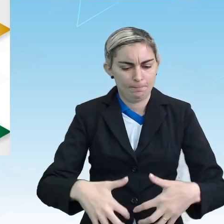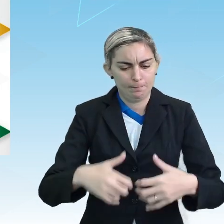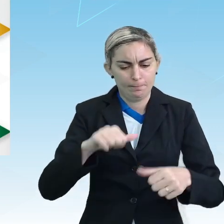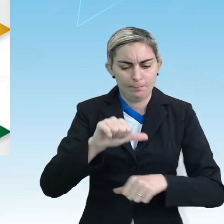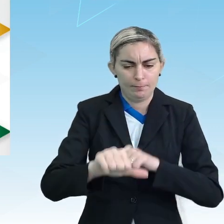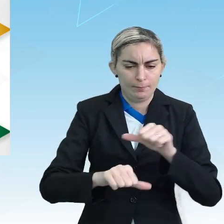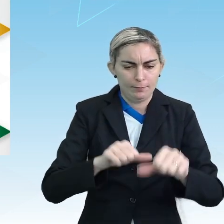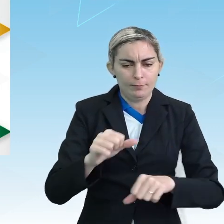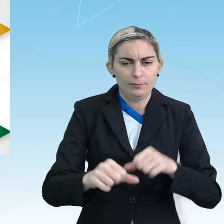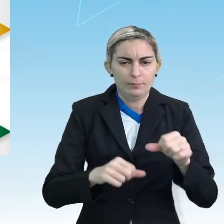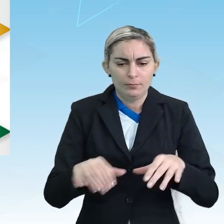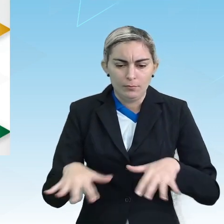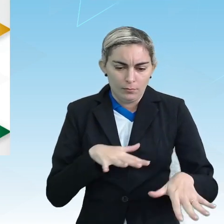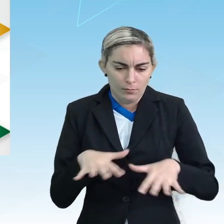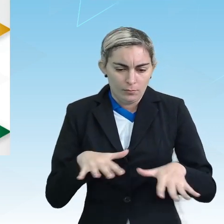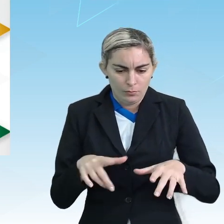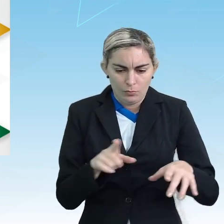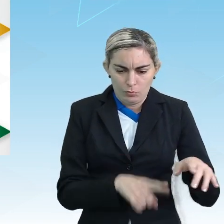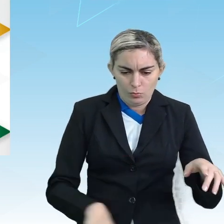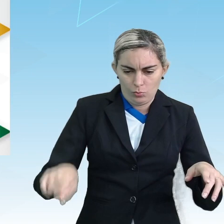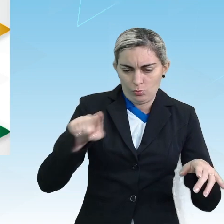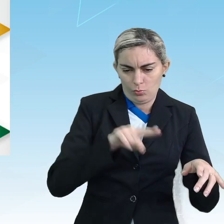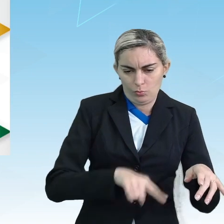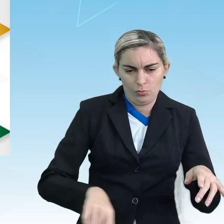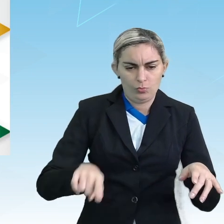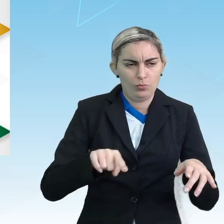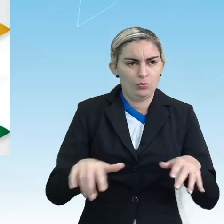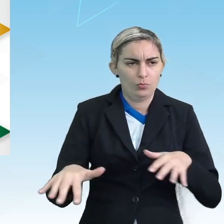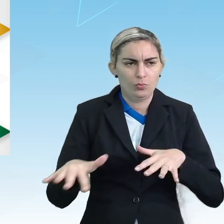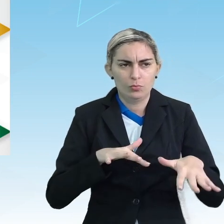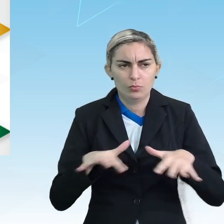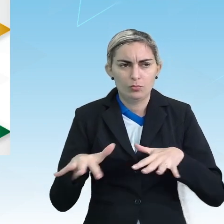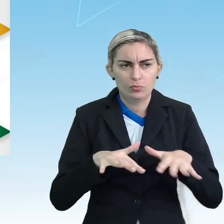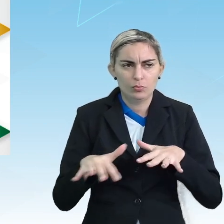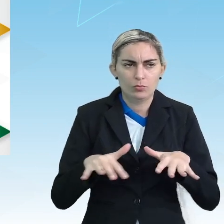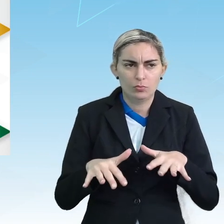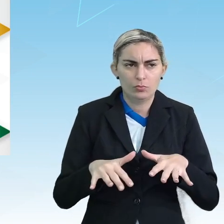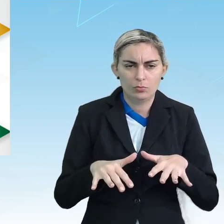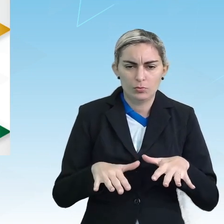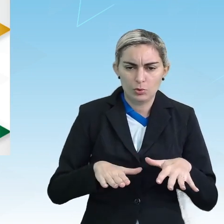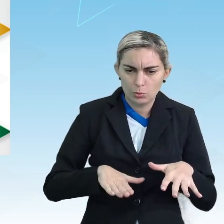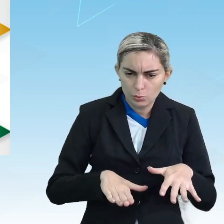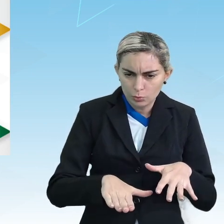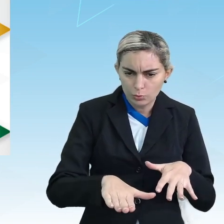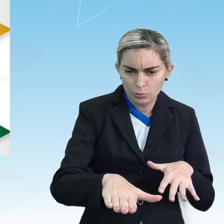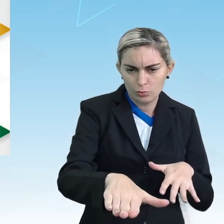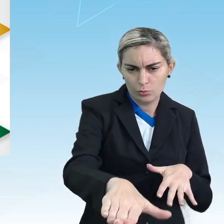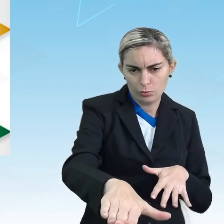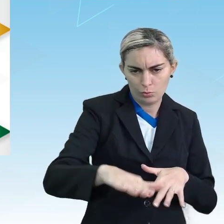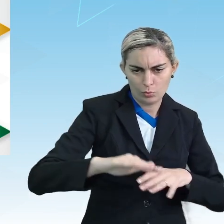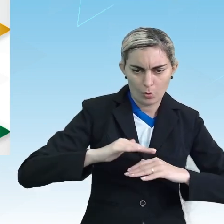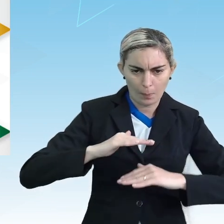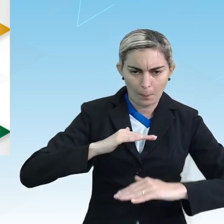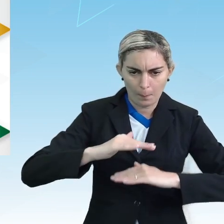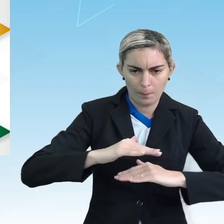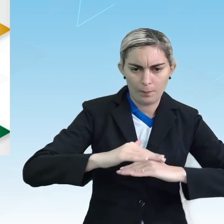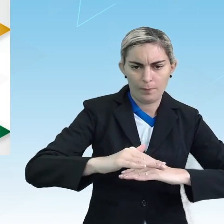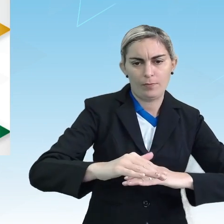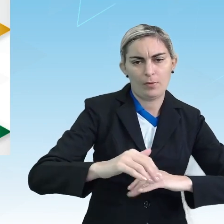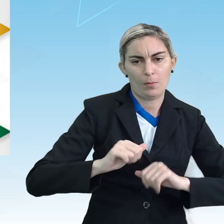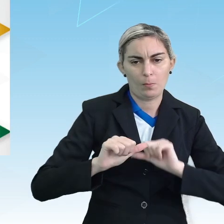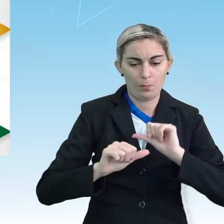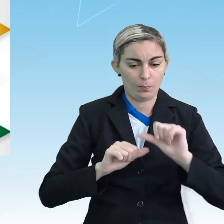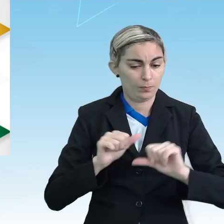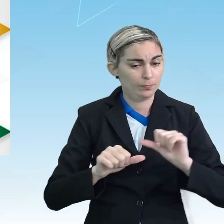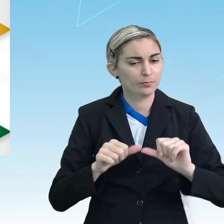transformar um movimento de rotação em um movimento retilíneo. E se falando de máquinas